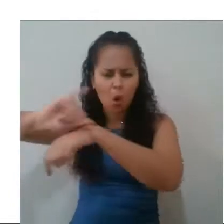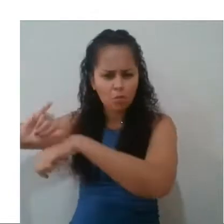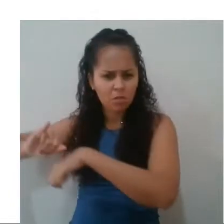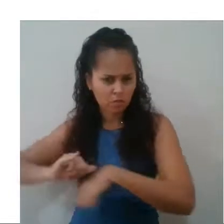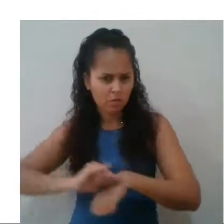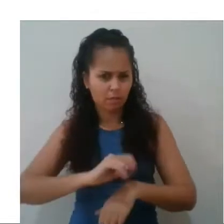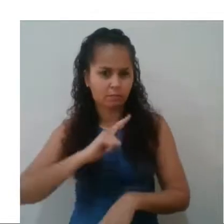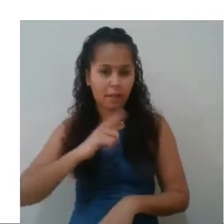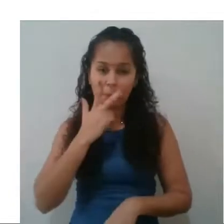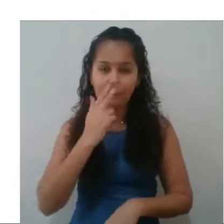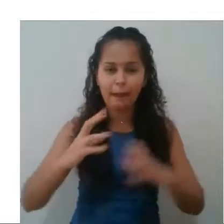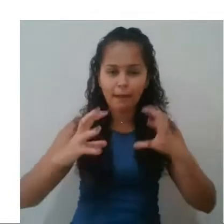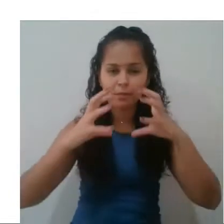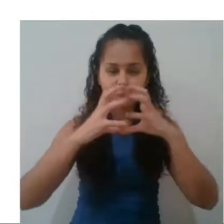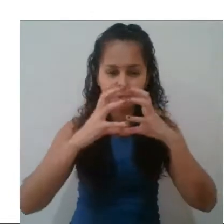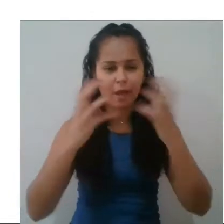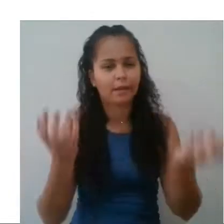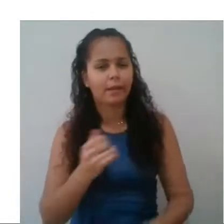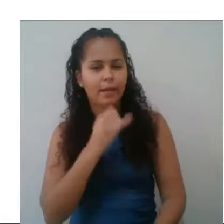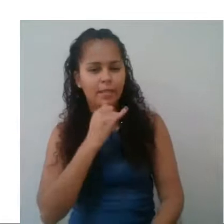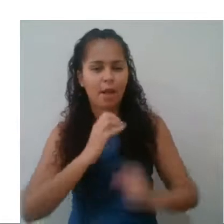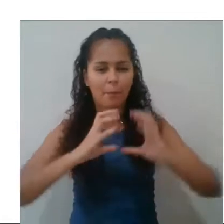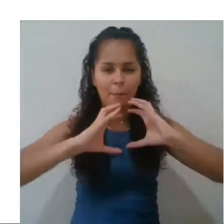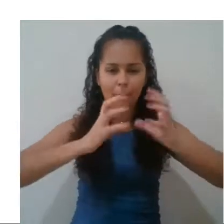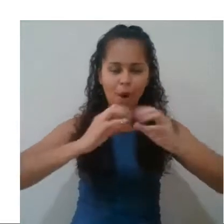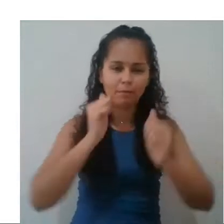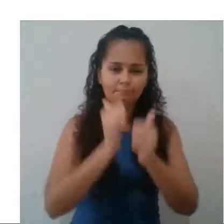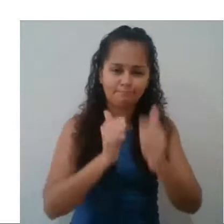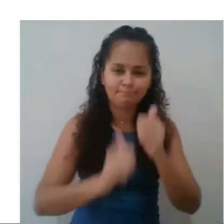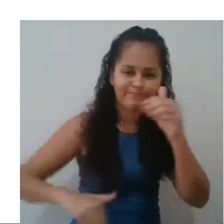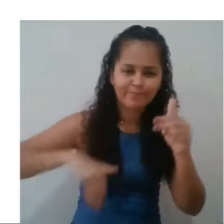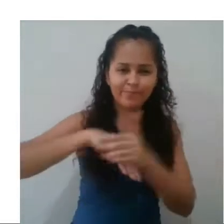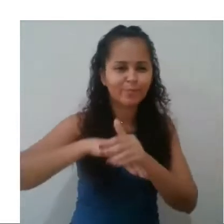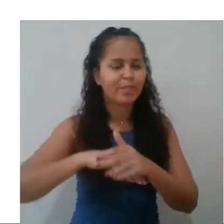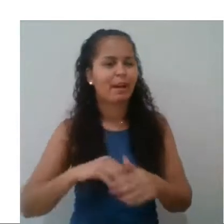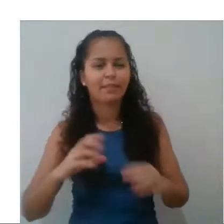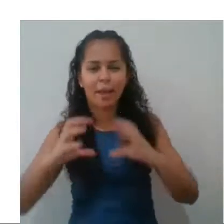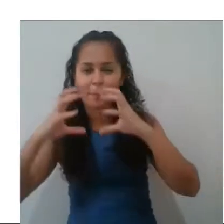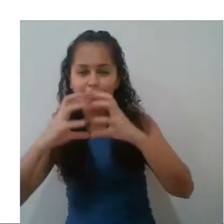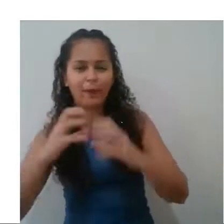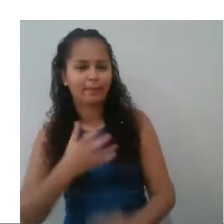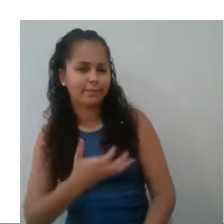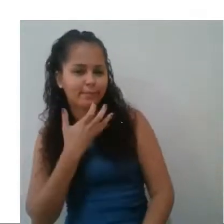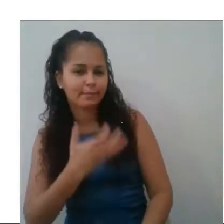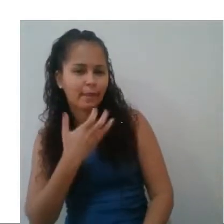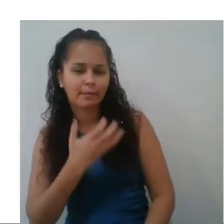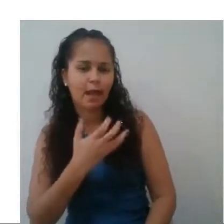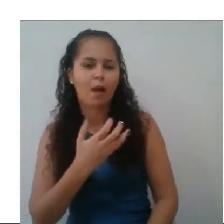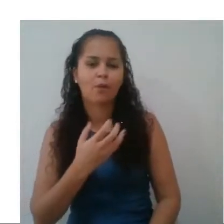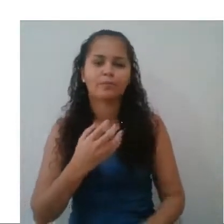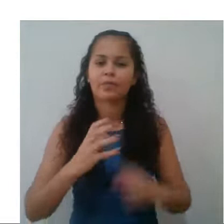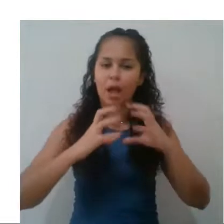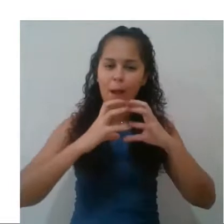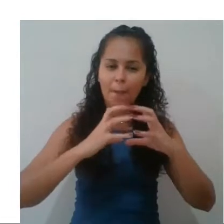a forma de uma esfera, como, por exemplo, uma bola de futebol, ou aqueles enfeites de Natal, ou até mesmo uma bola de